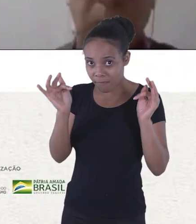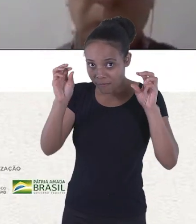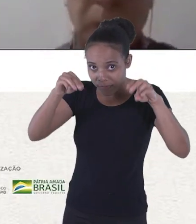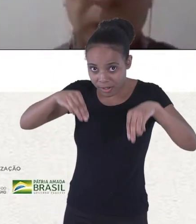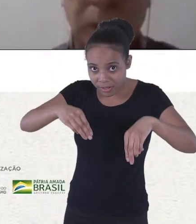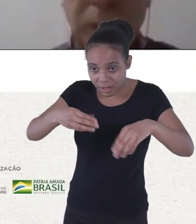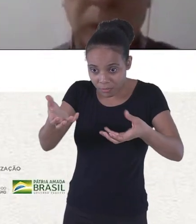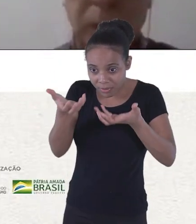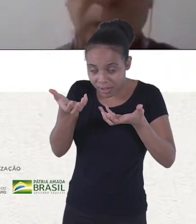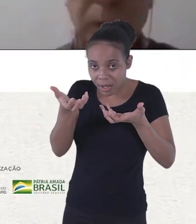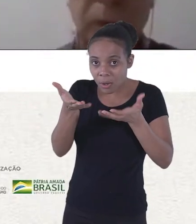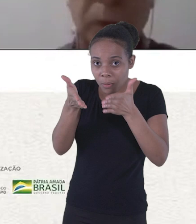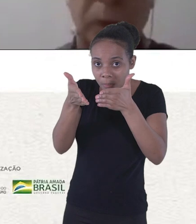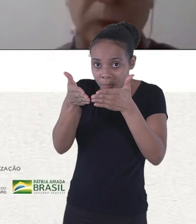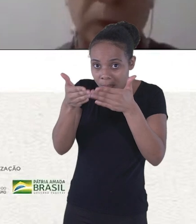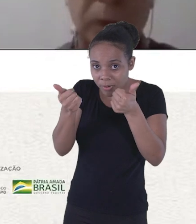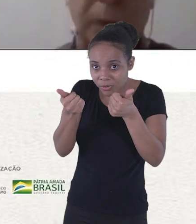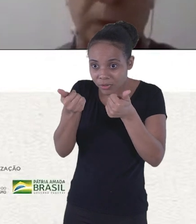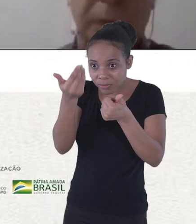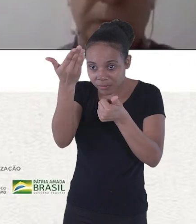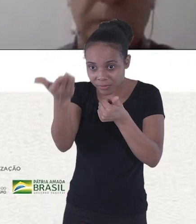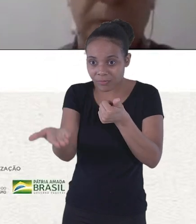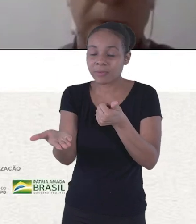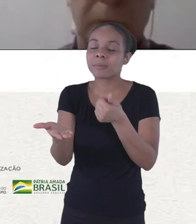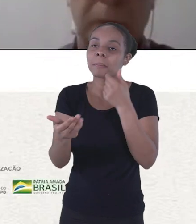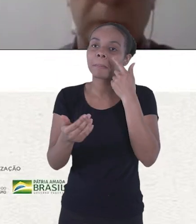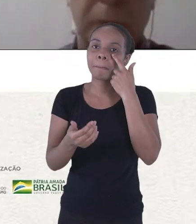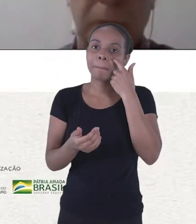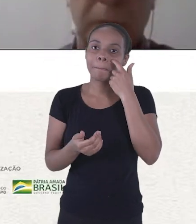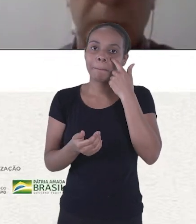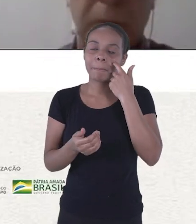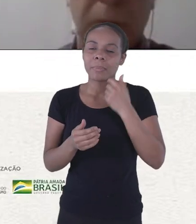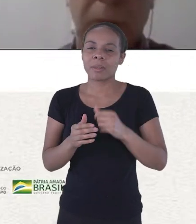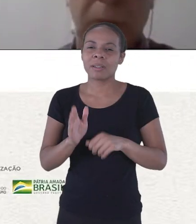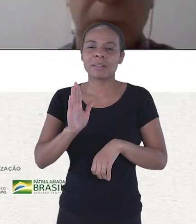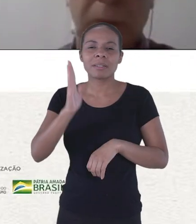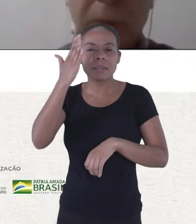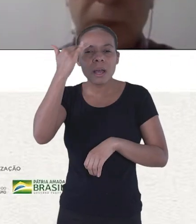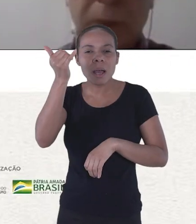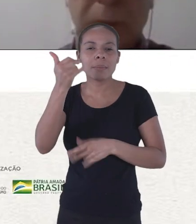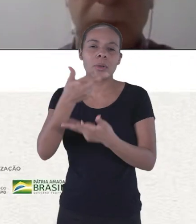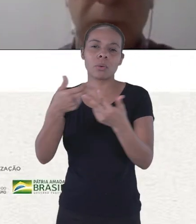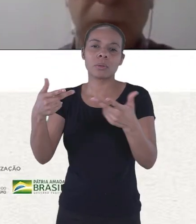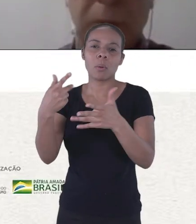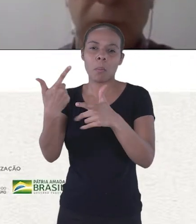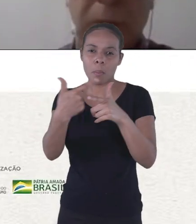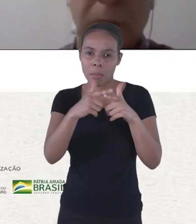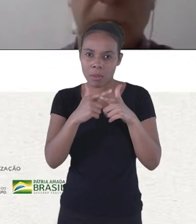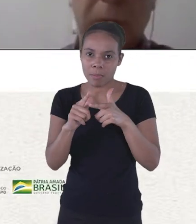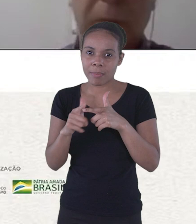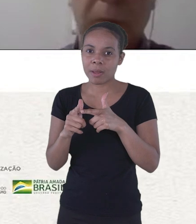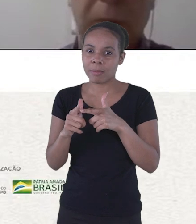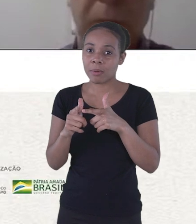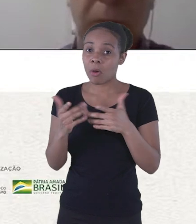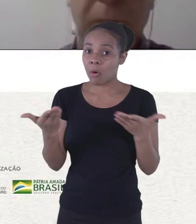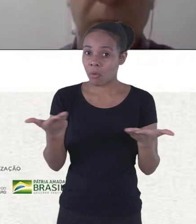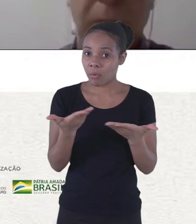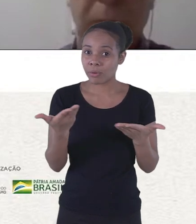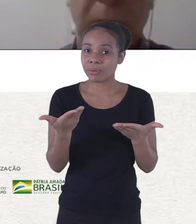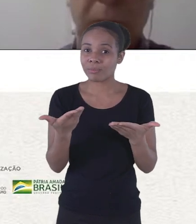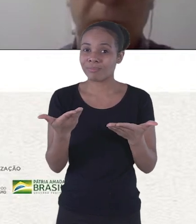hoje, por força da. Dos acontecimentos, o Brasil chegou